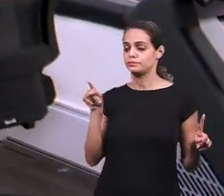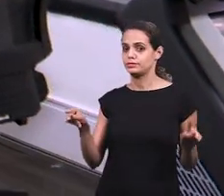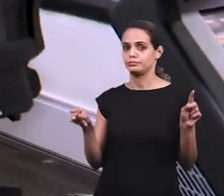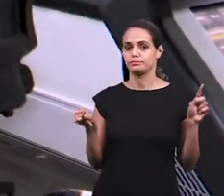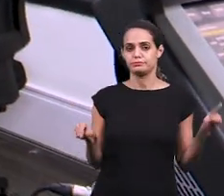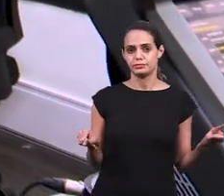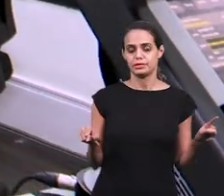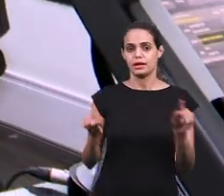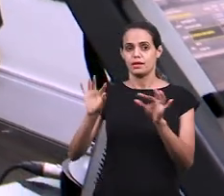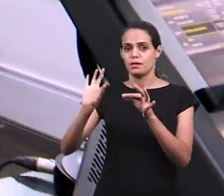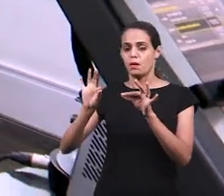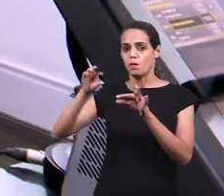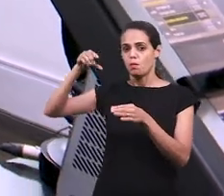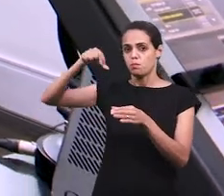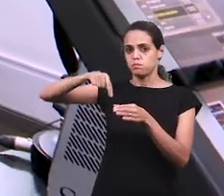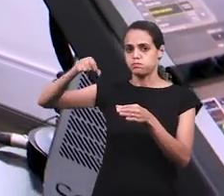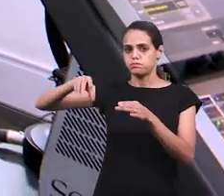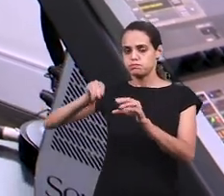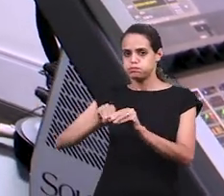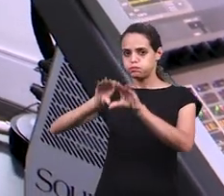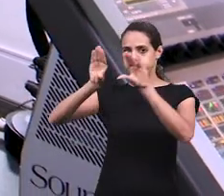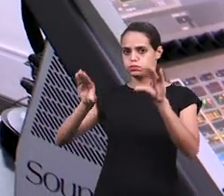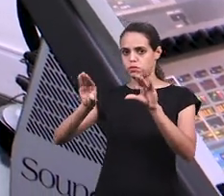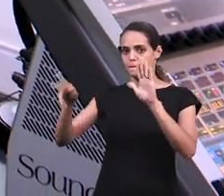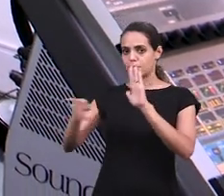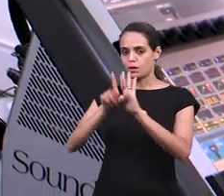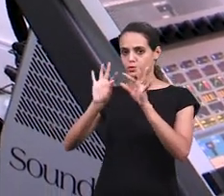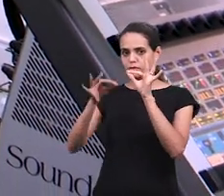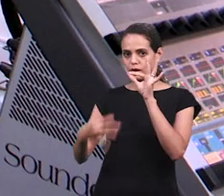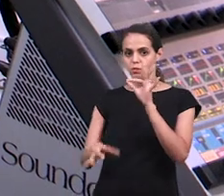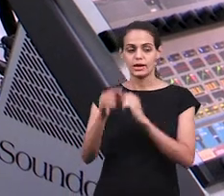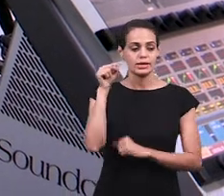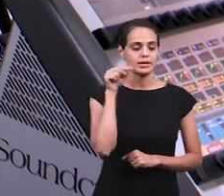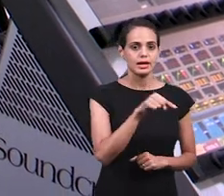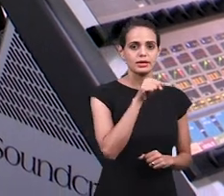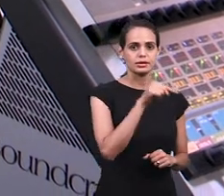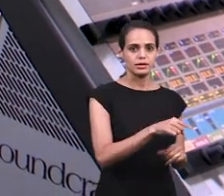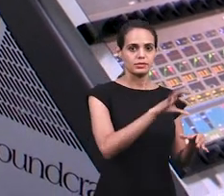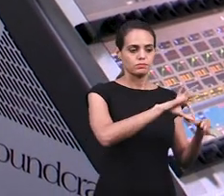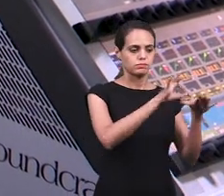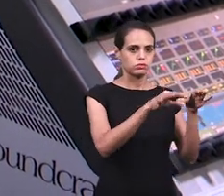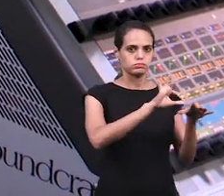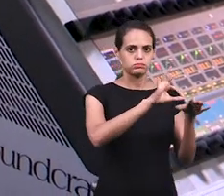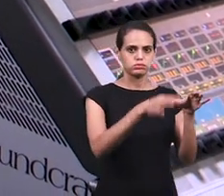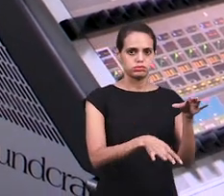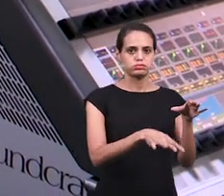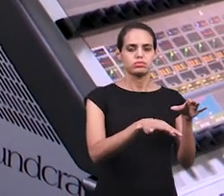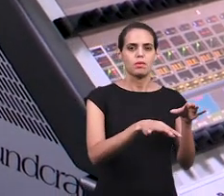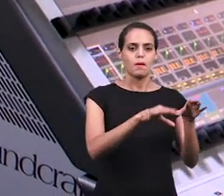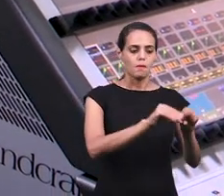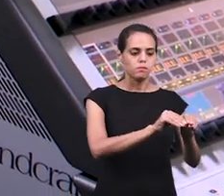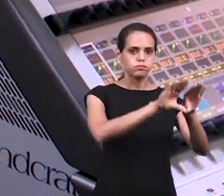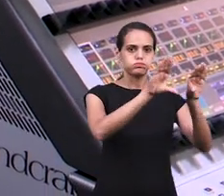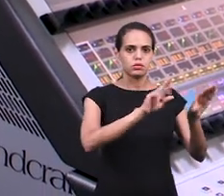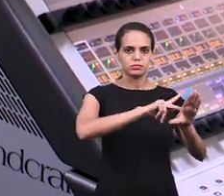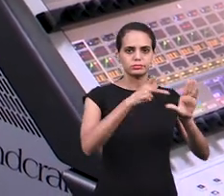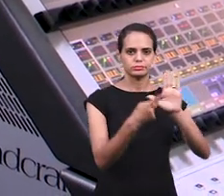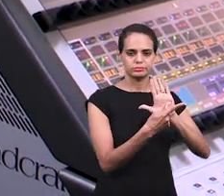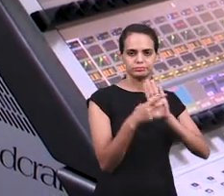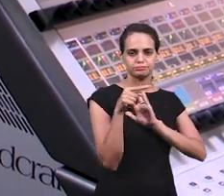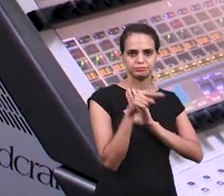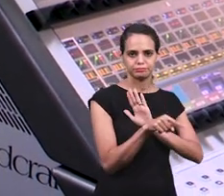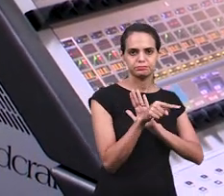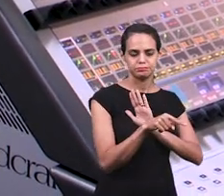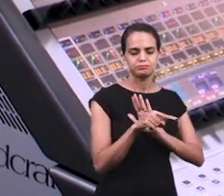diferença entre o fermento da uva, que é o mosto, e o fermento citado ali na parábola chamada parábola do